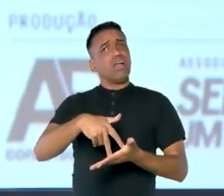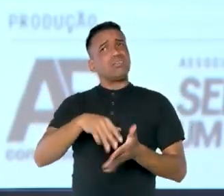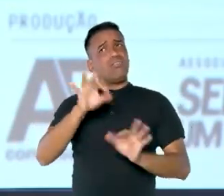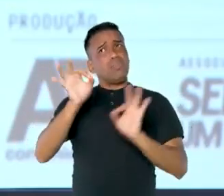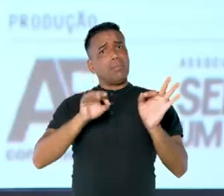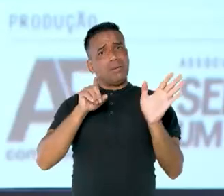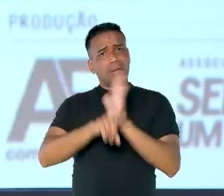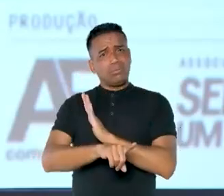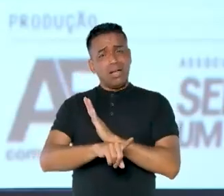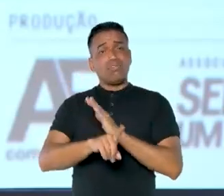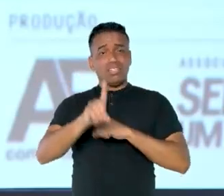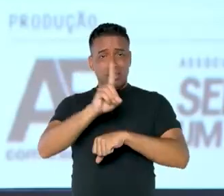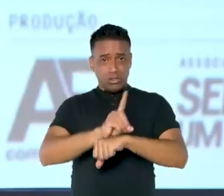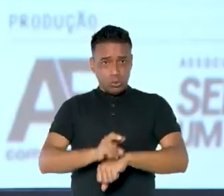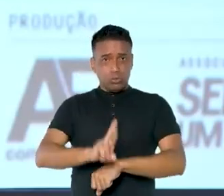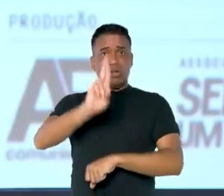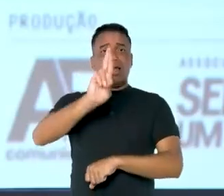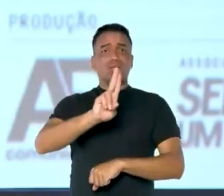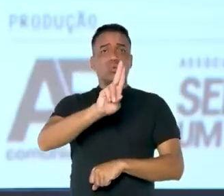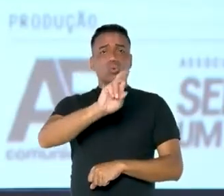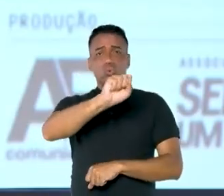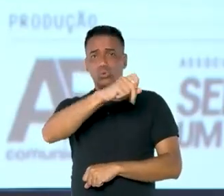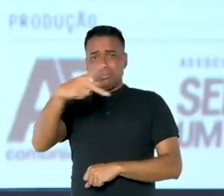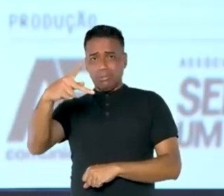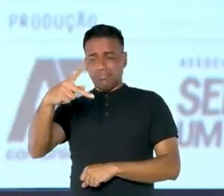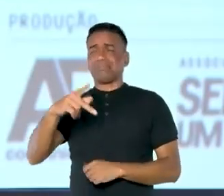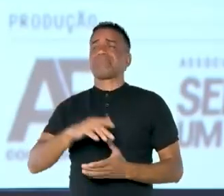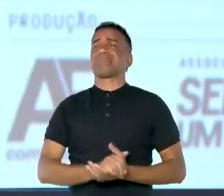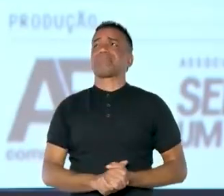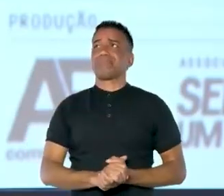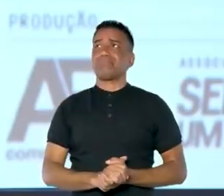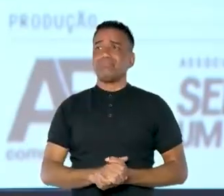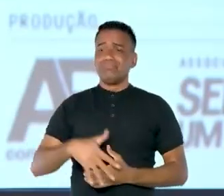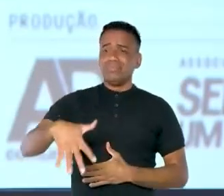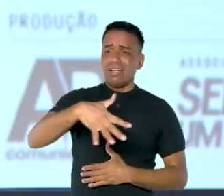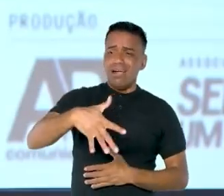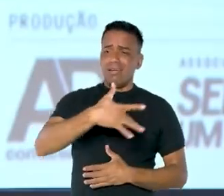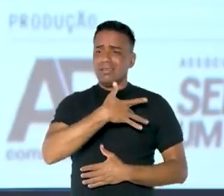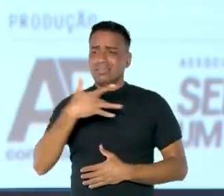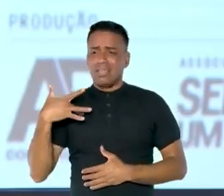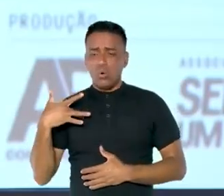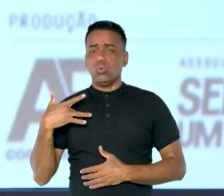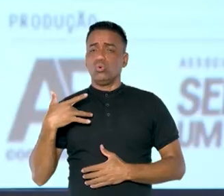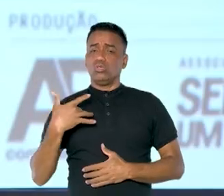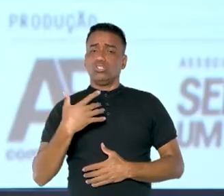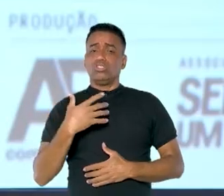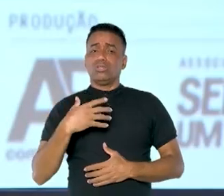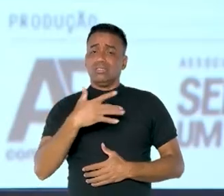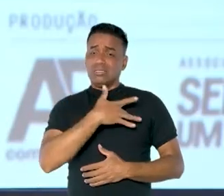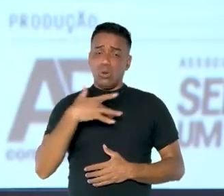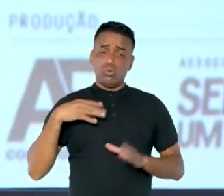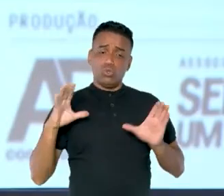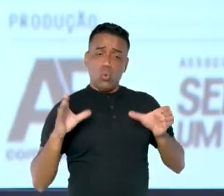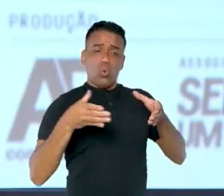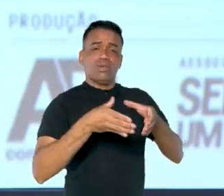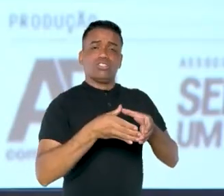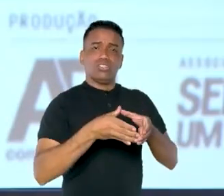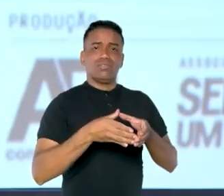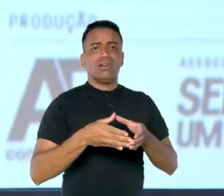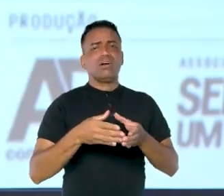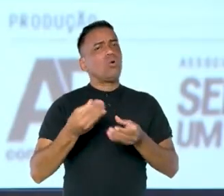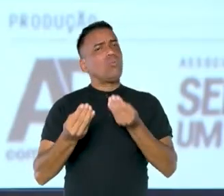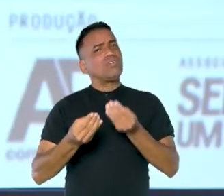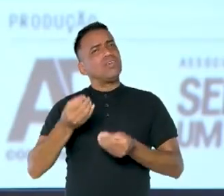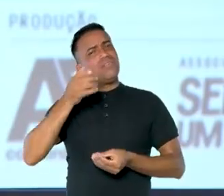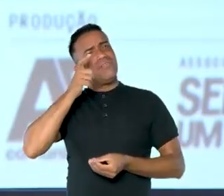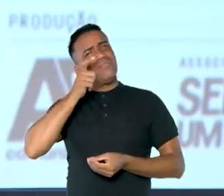você está nesse doutorado na USP em relação à saúde, a saúde coletiva. Como você vê essa